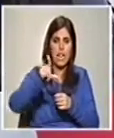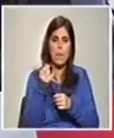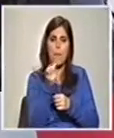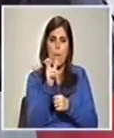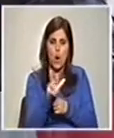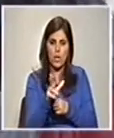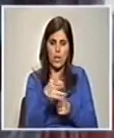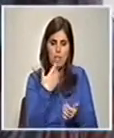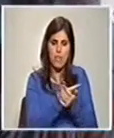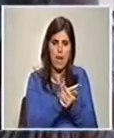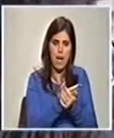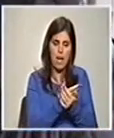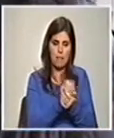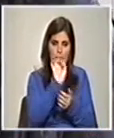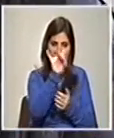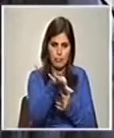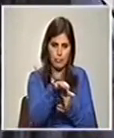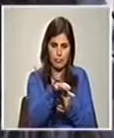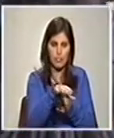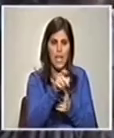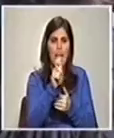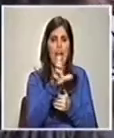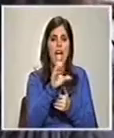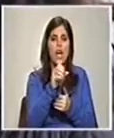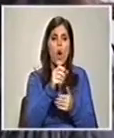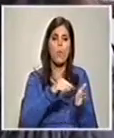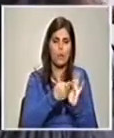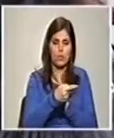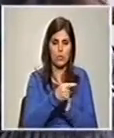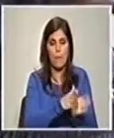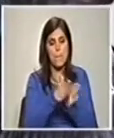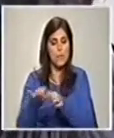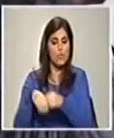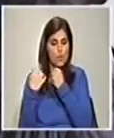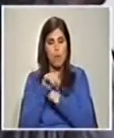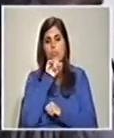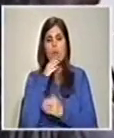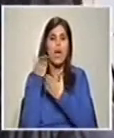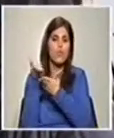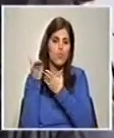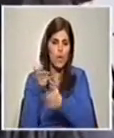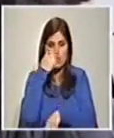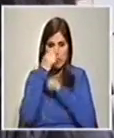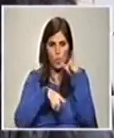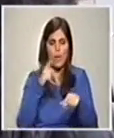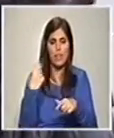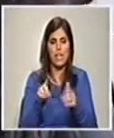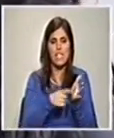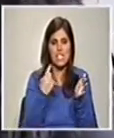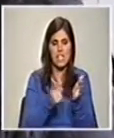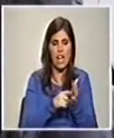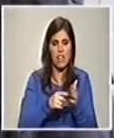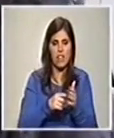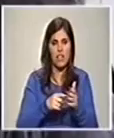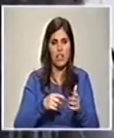a respectiva embalagem no ecoponto. A vertente social é poder ajudar as pessoas que têm necessidade de equipamentos ortopédicos